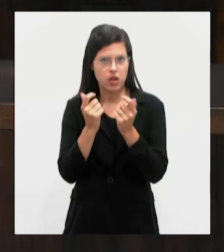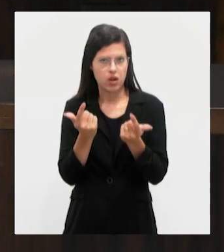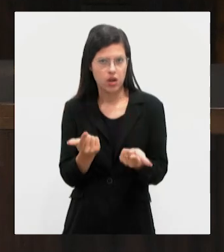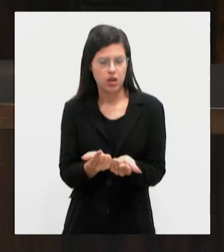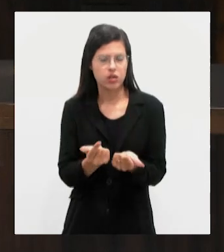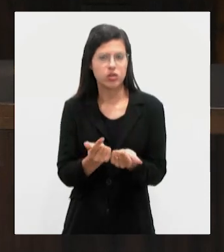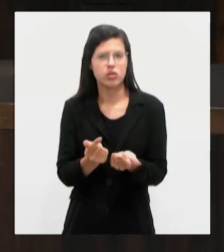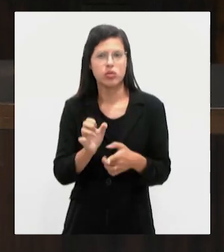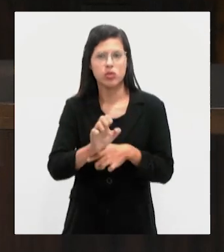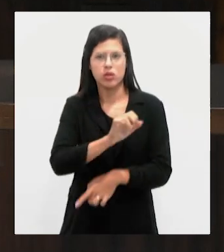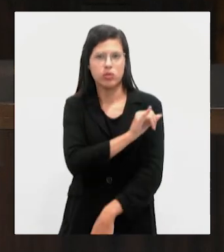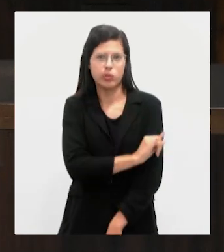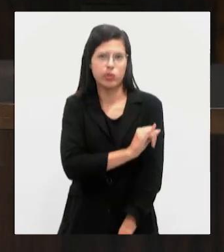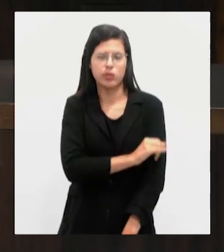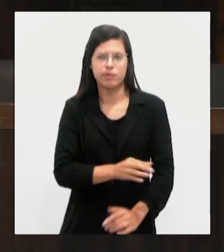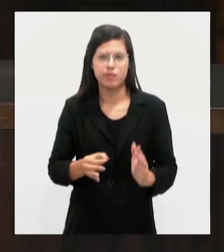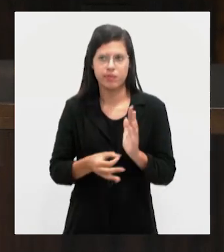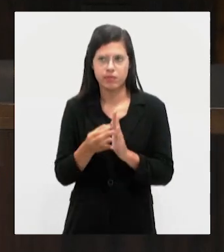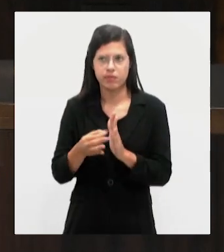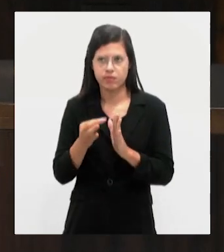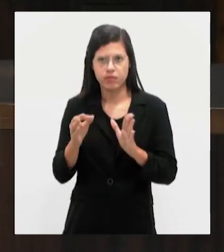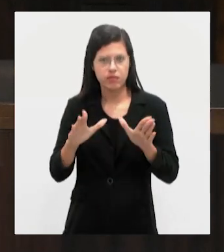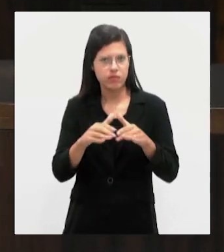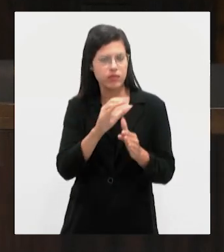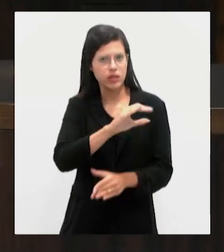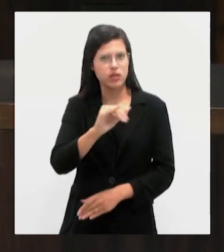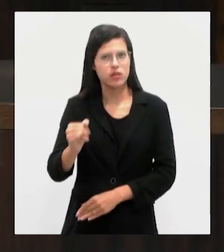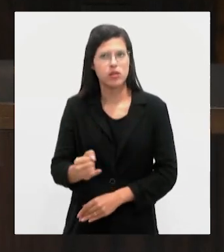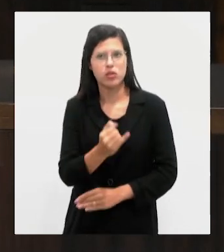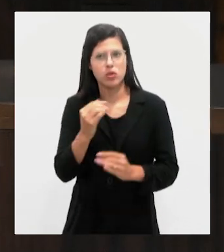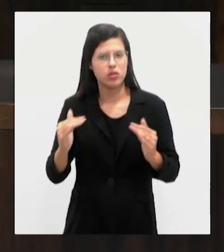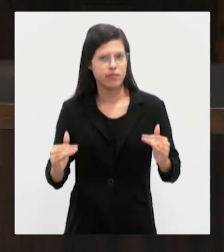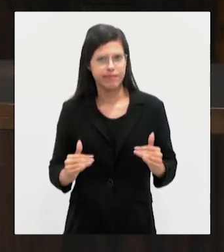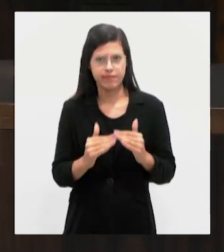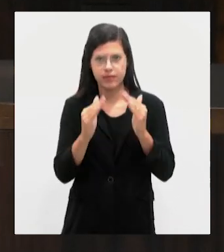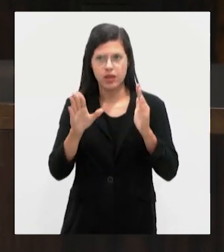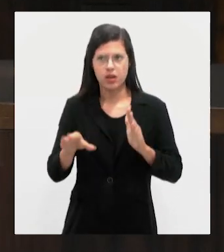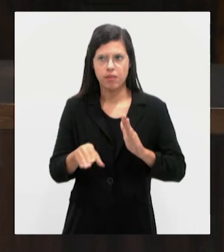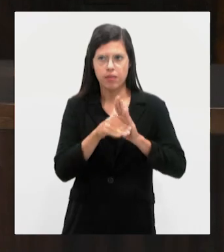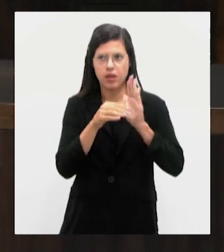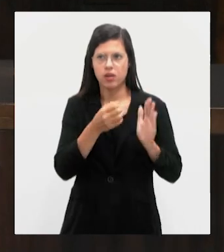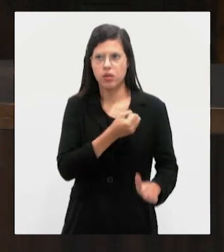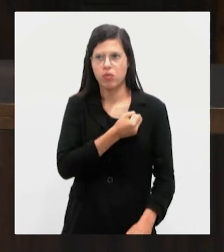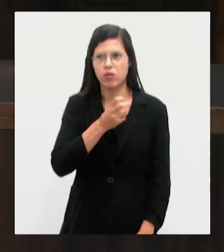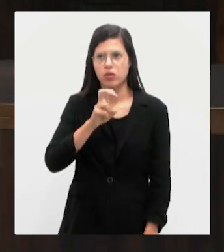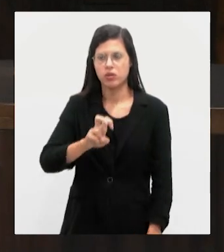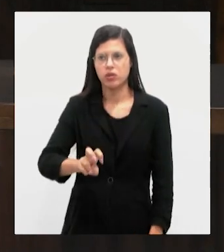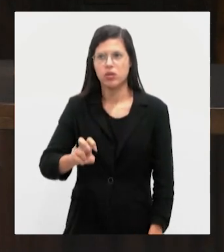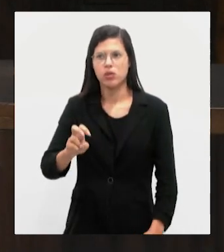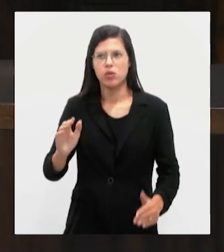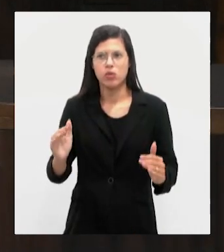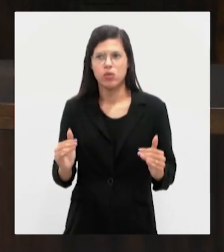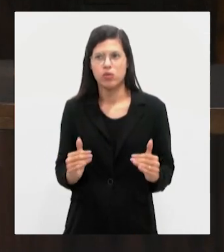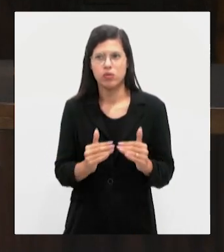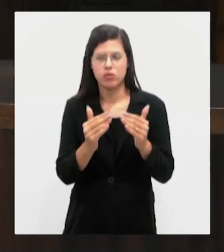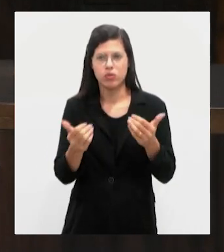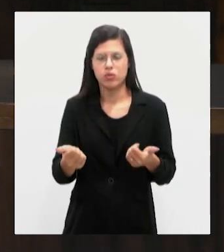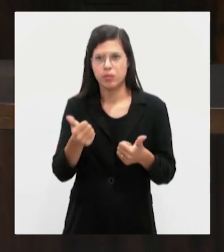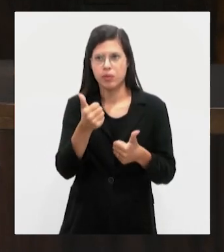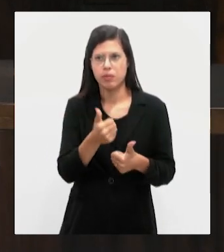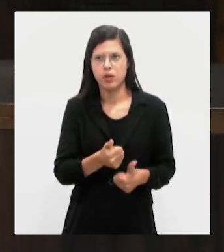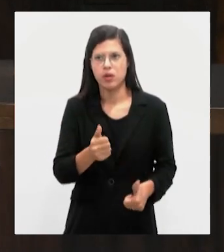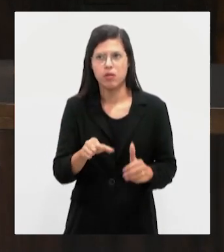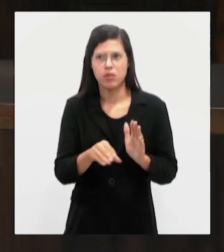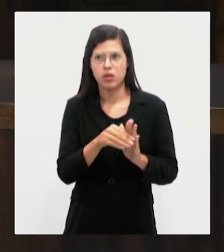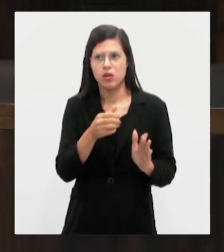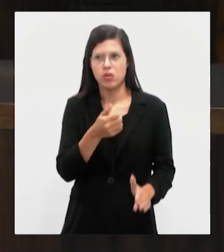Janeiro. Pareceres das Comissões de Constituição e Justiça, favorável à emenda. Número 5, favorável com subemenda às